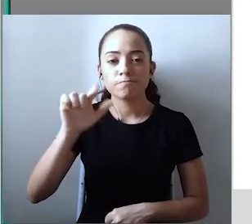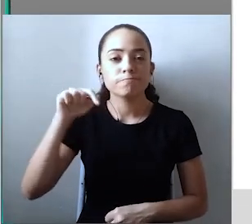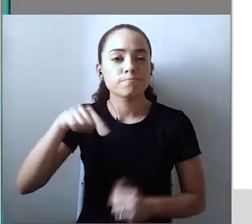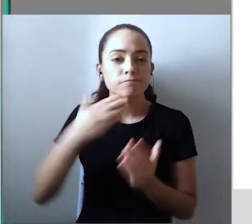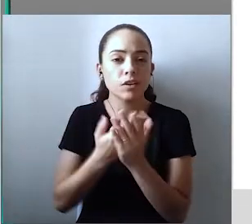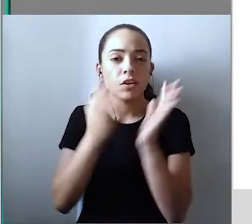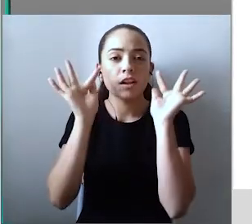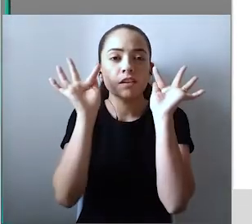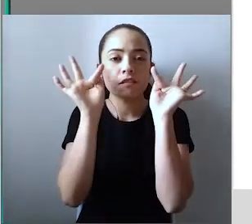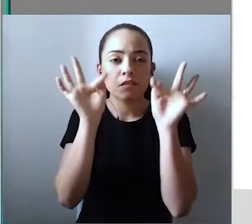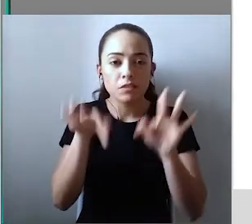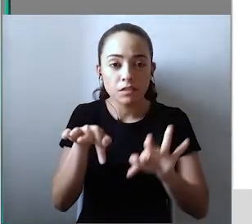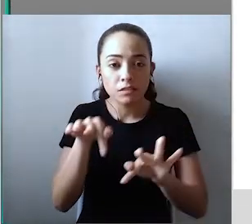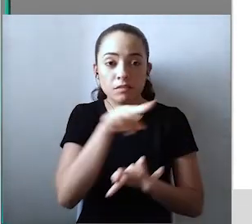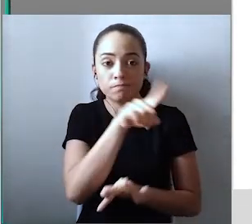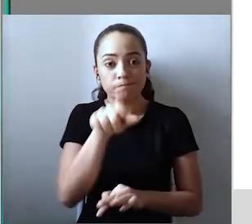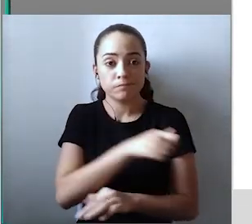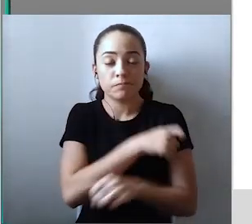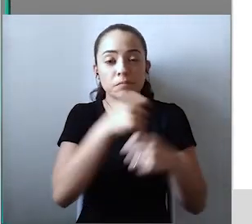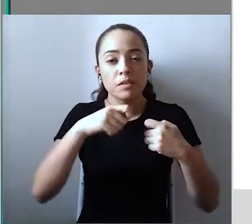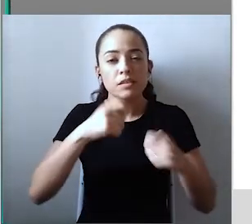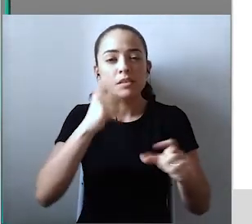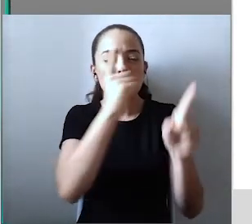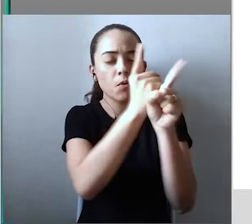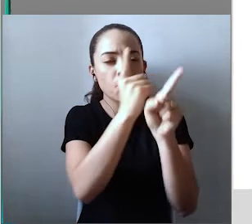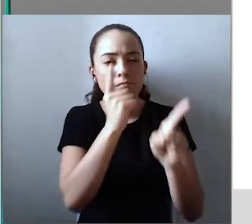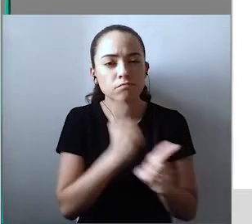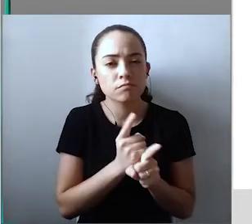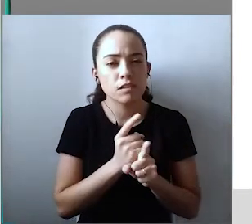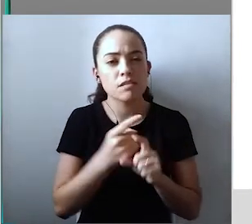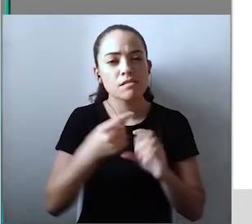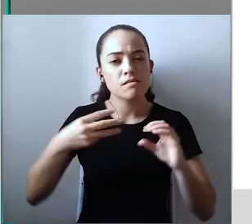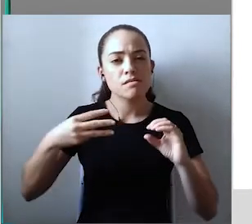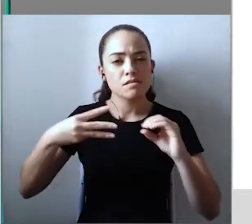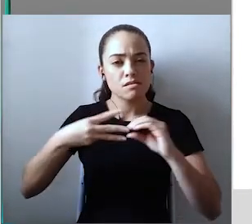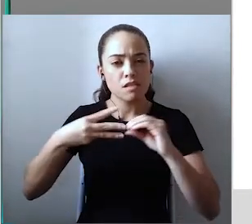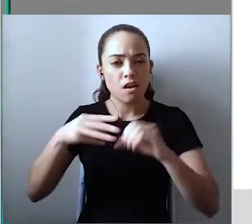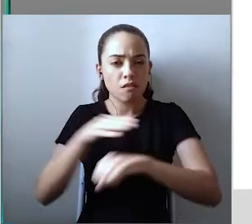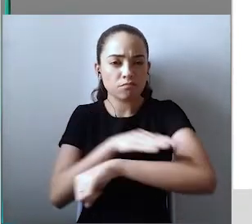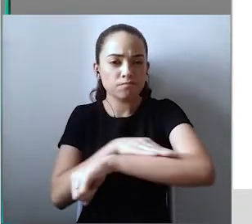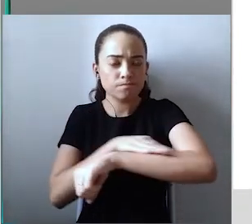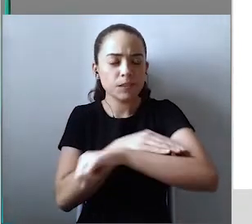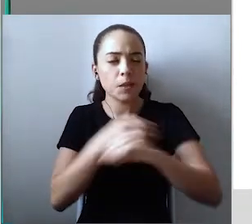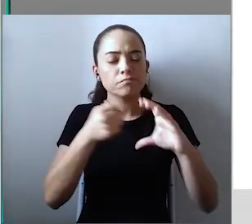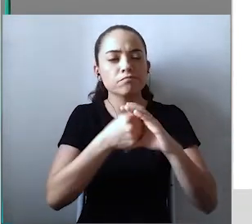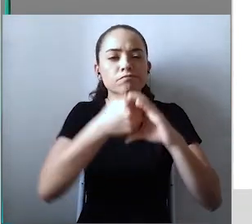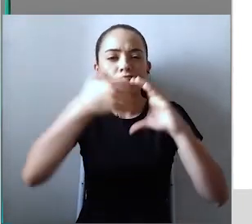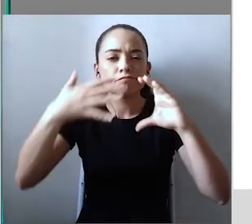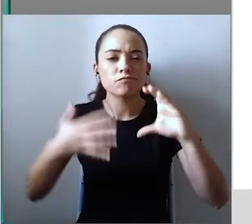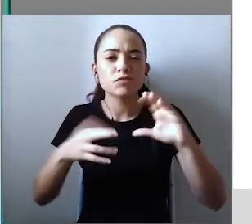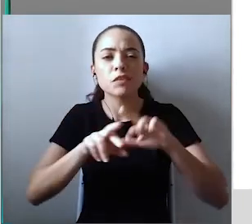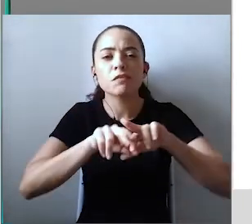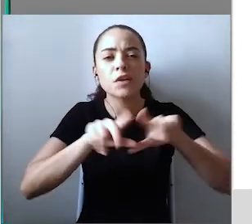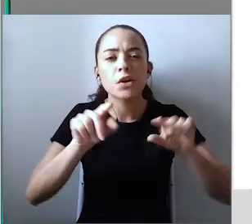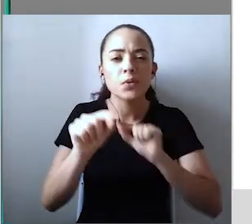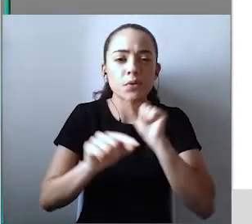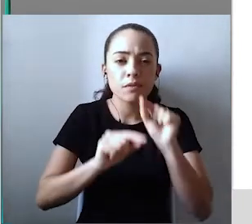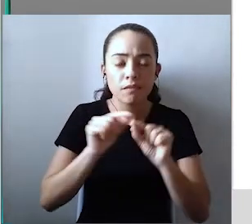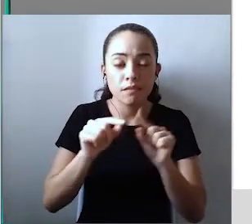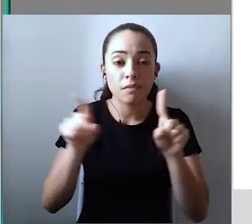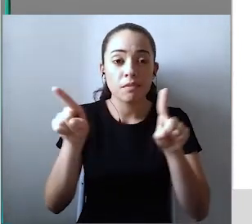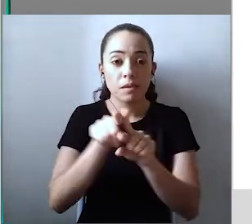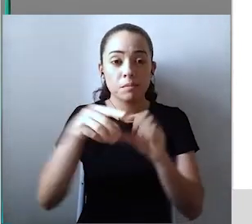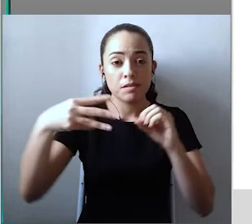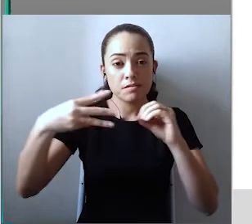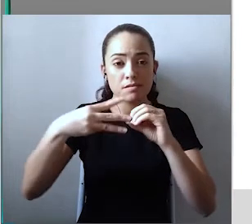O aluno deverá ter condições de identificar as características das células epiteliais, verificar os domínios